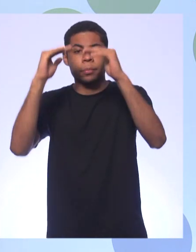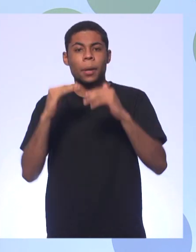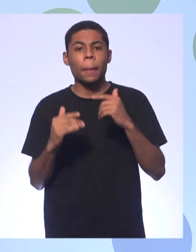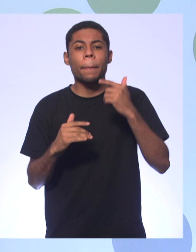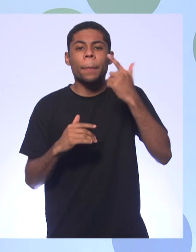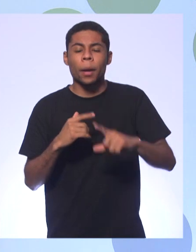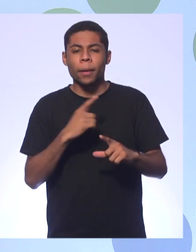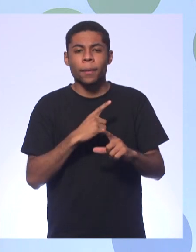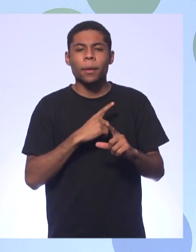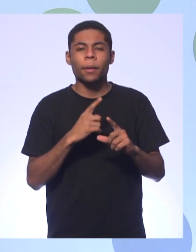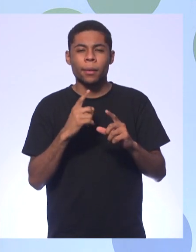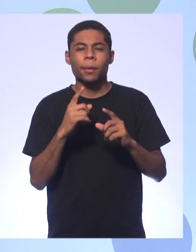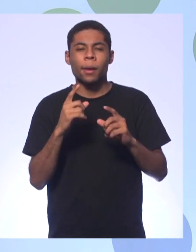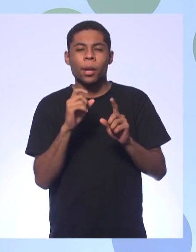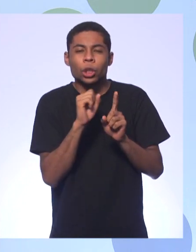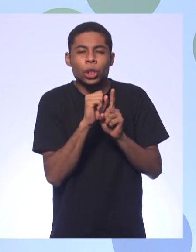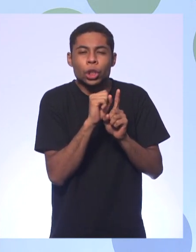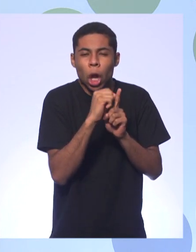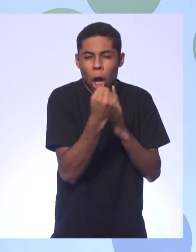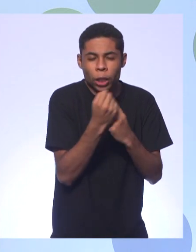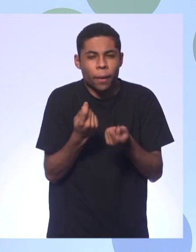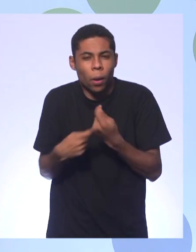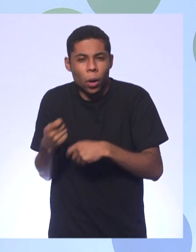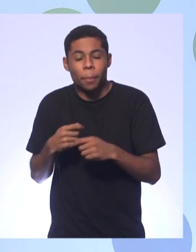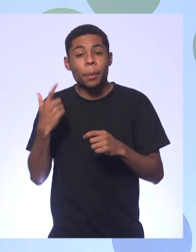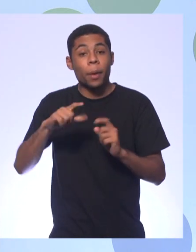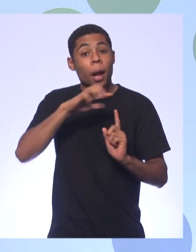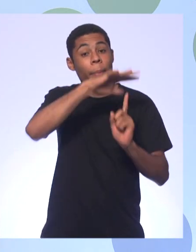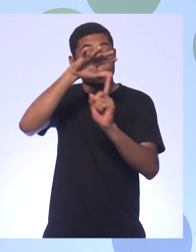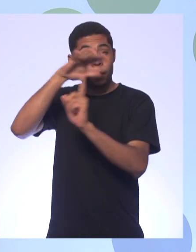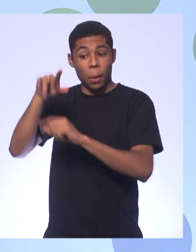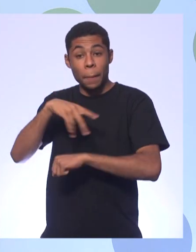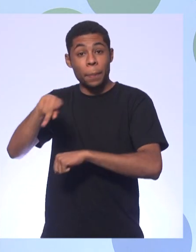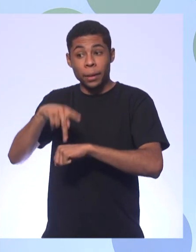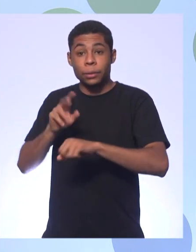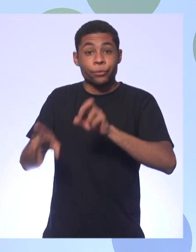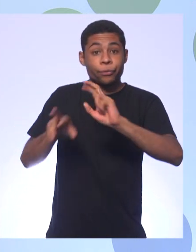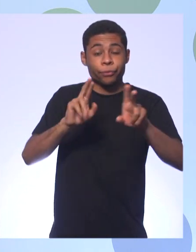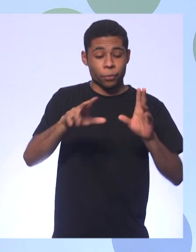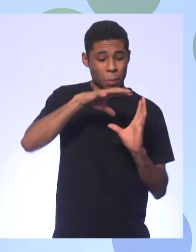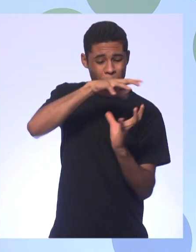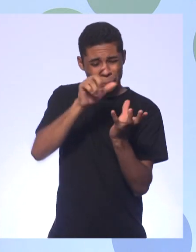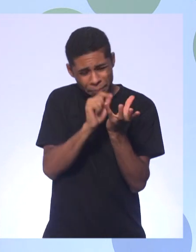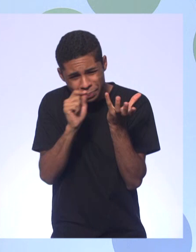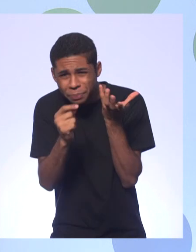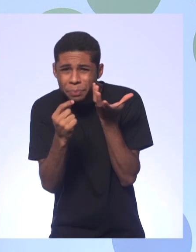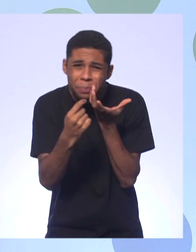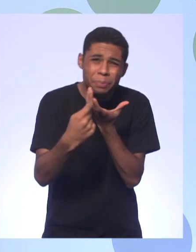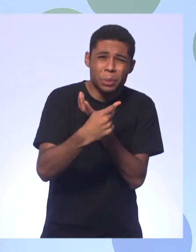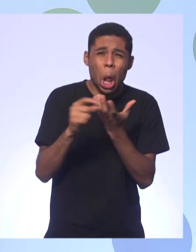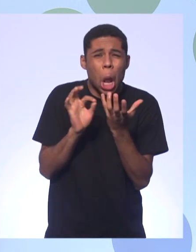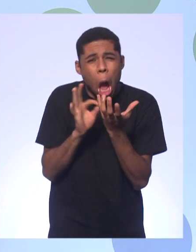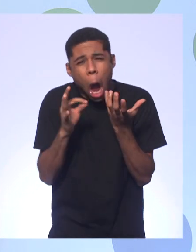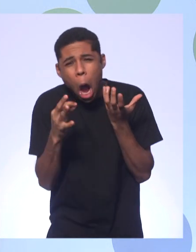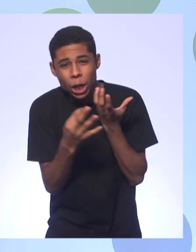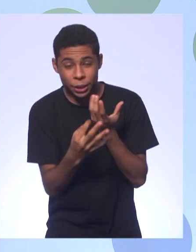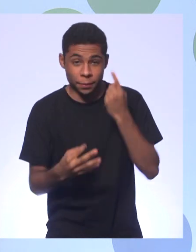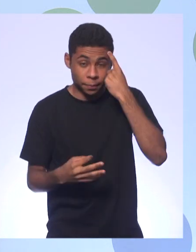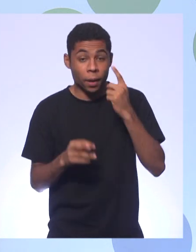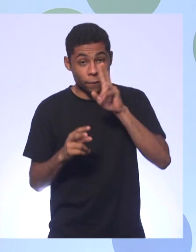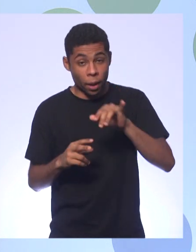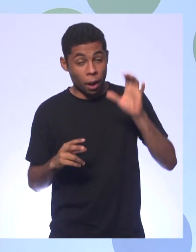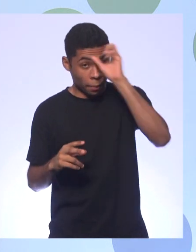sócio-econômico e ambiental de países distintos em diferentes regiões do mundo a unidade e aqui nós vamos trabalhar